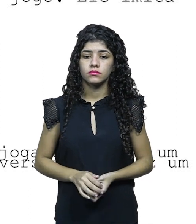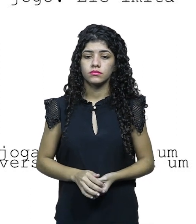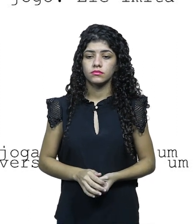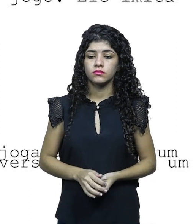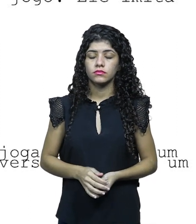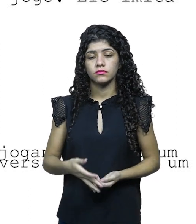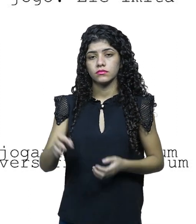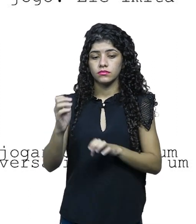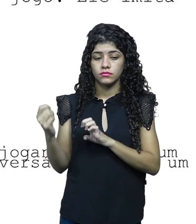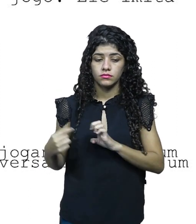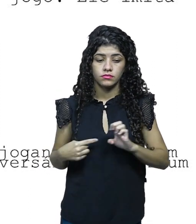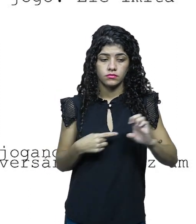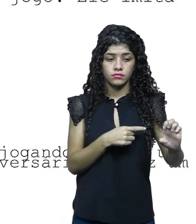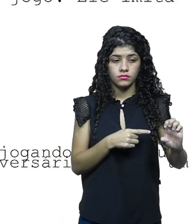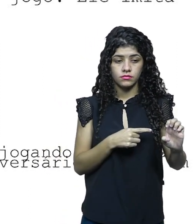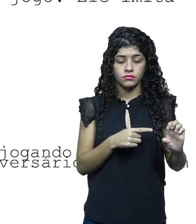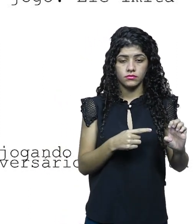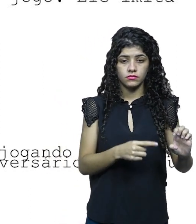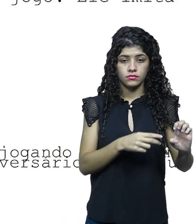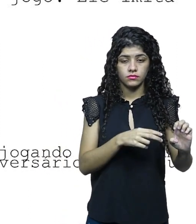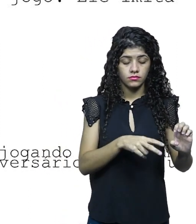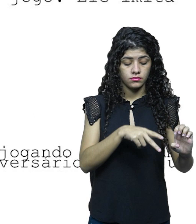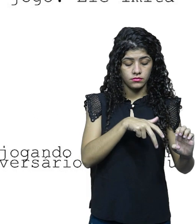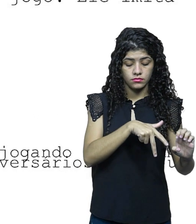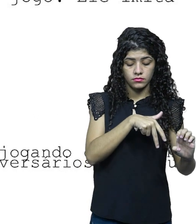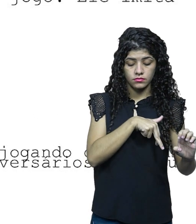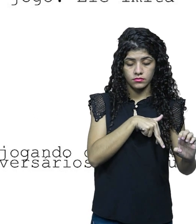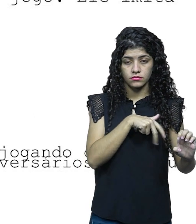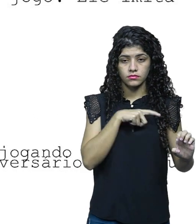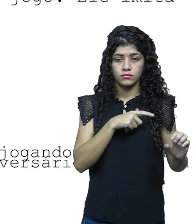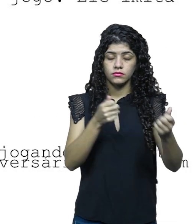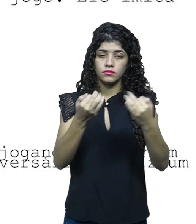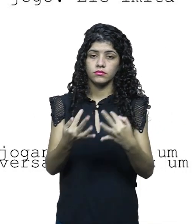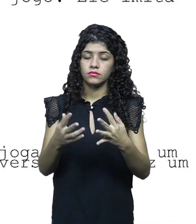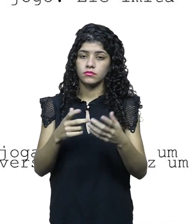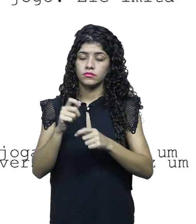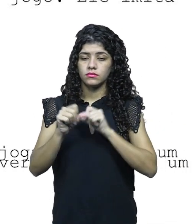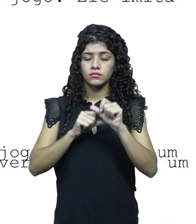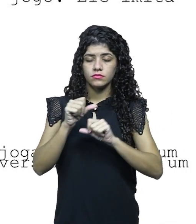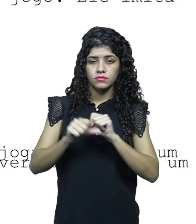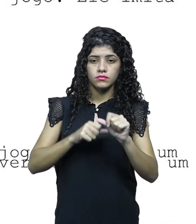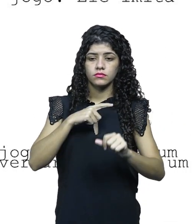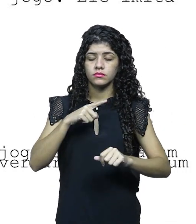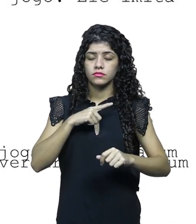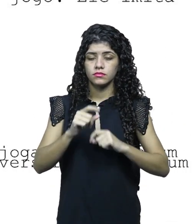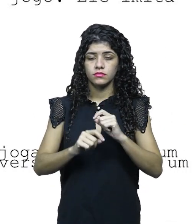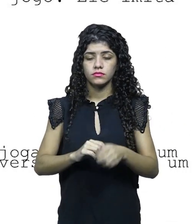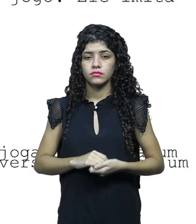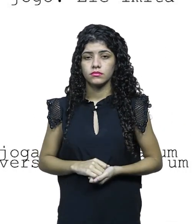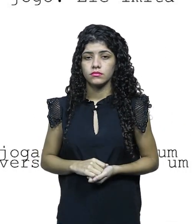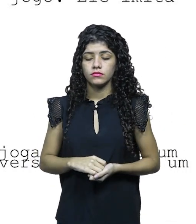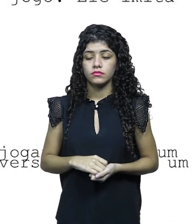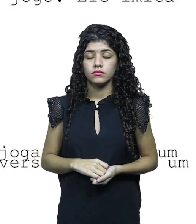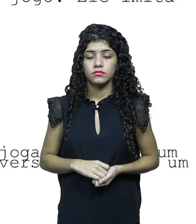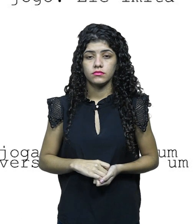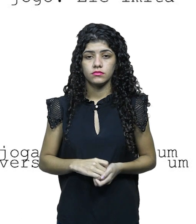recuado para a esquerda, com espaço depois. Isso o programa de edição de texto, ele soluciona a margem para ti. E